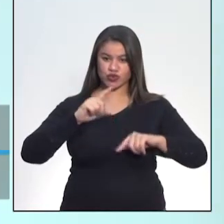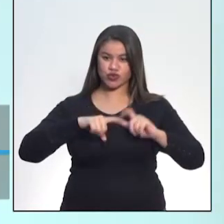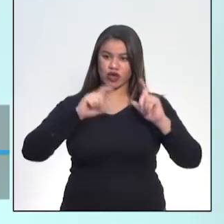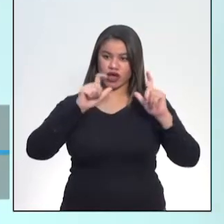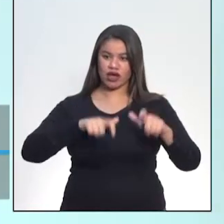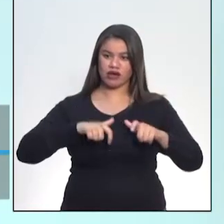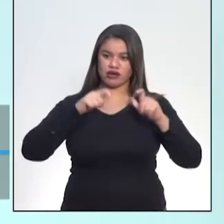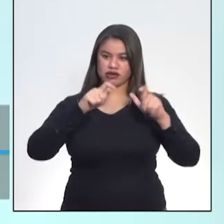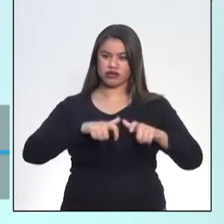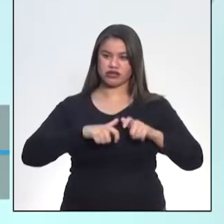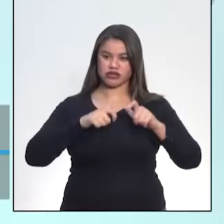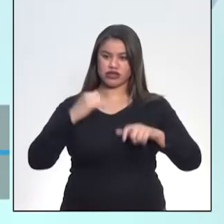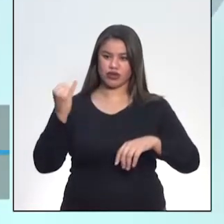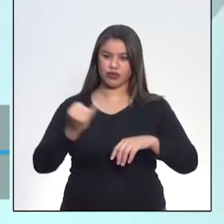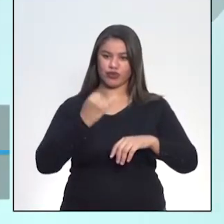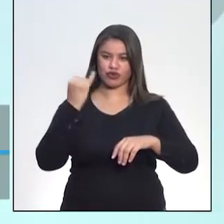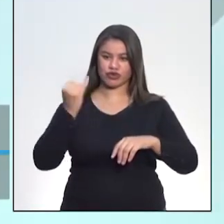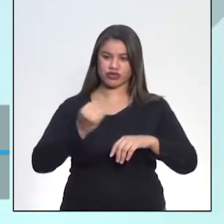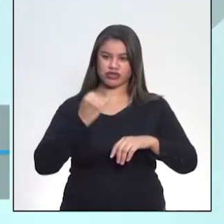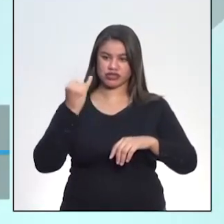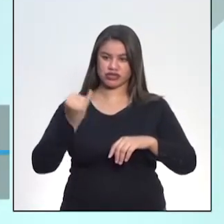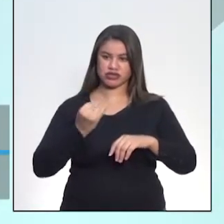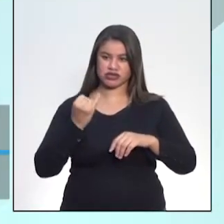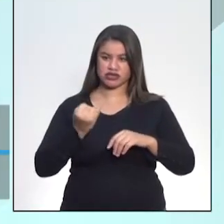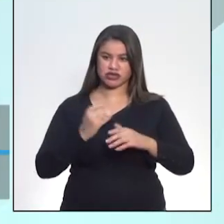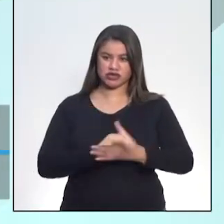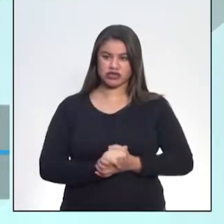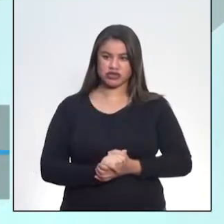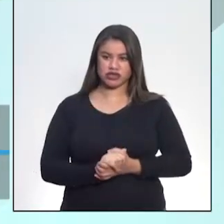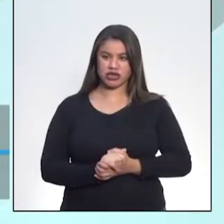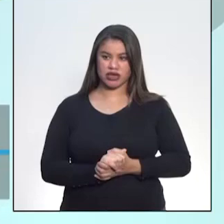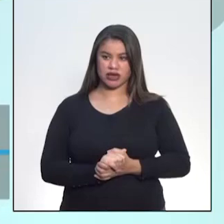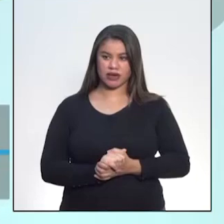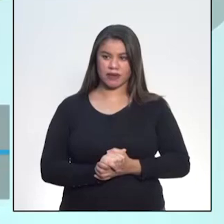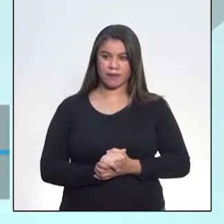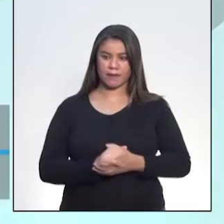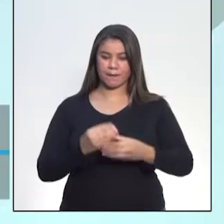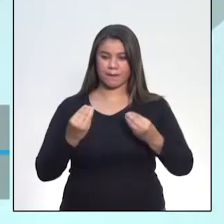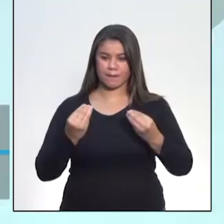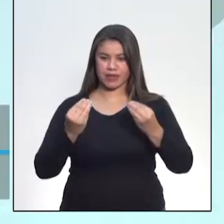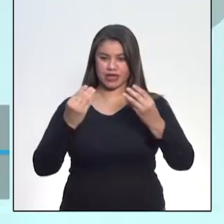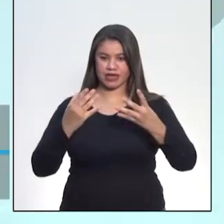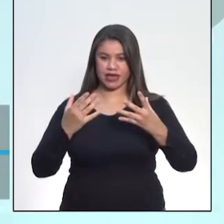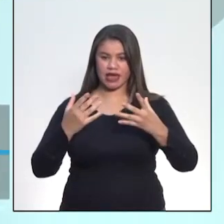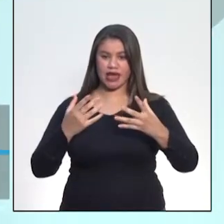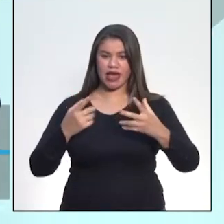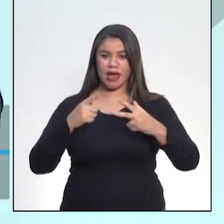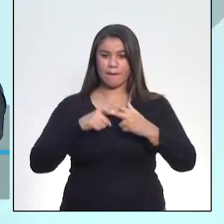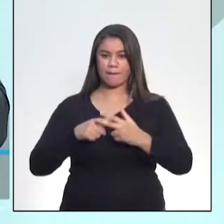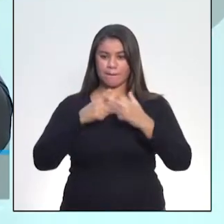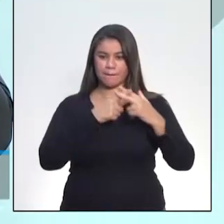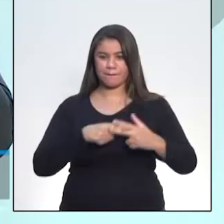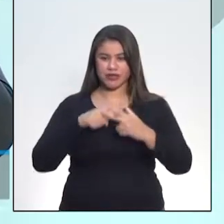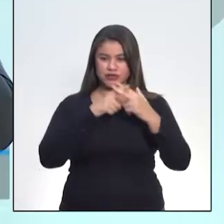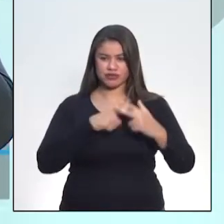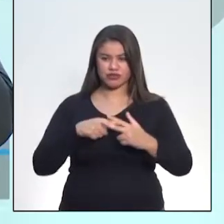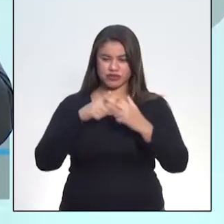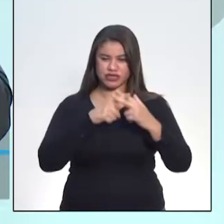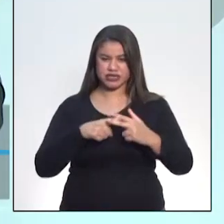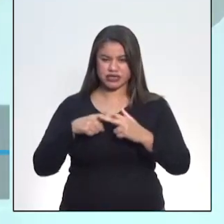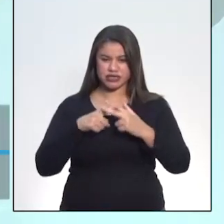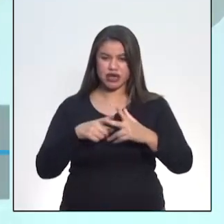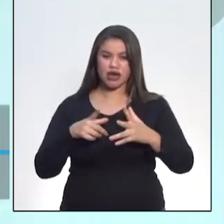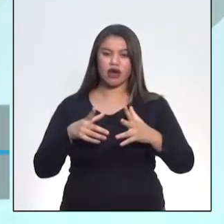agrícolas essenciais e fundamentais para a manutenção da indústria e